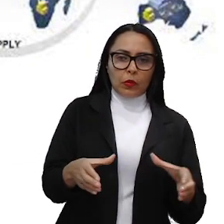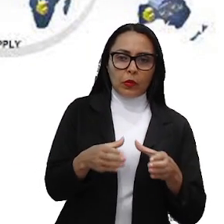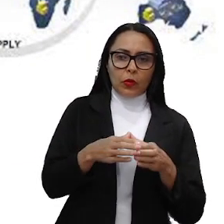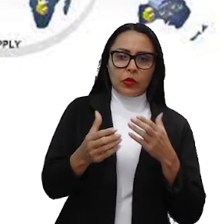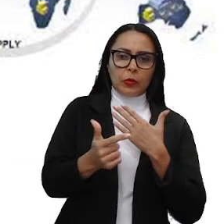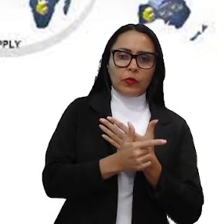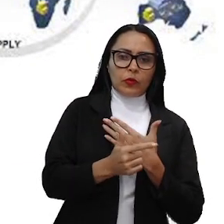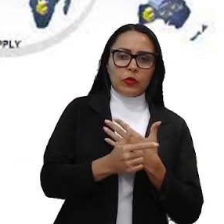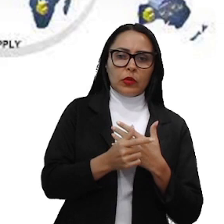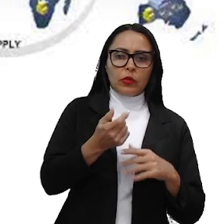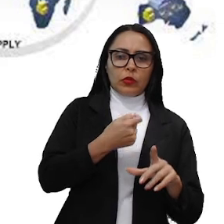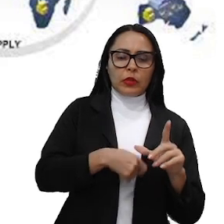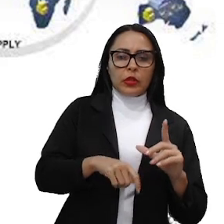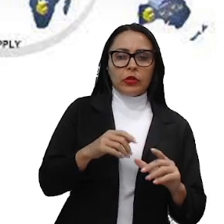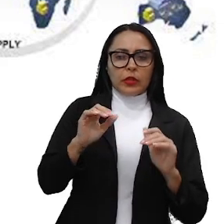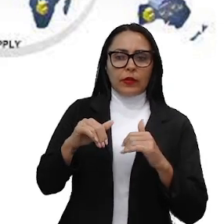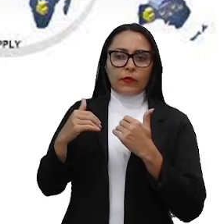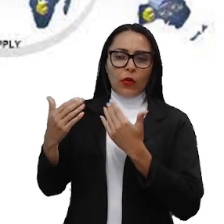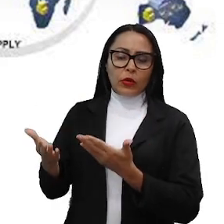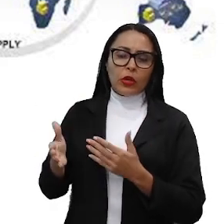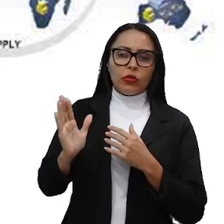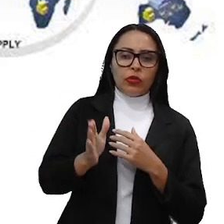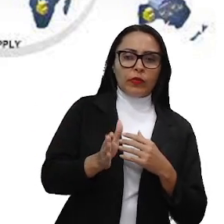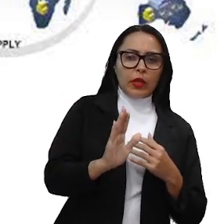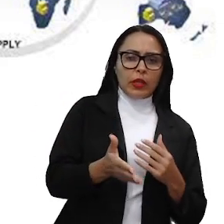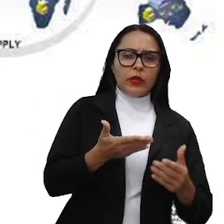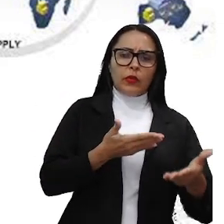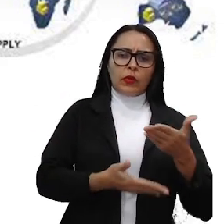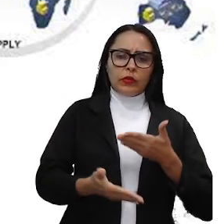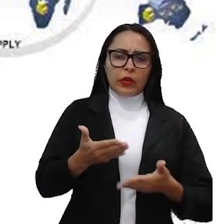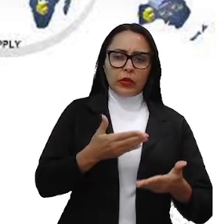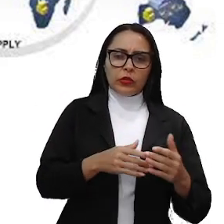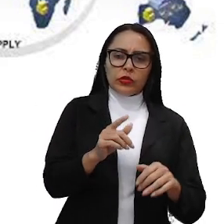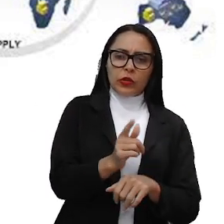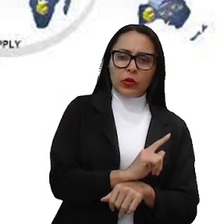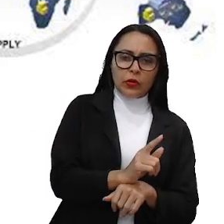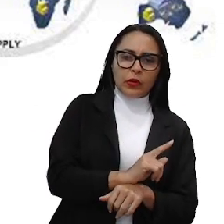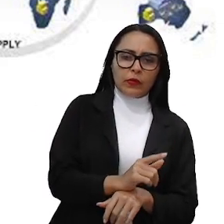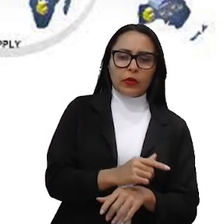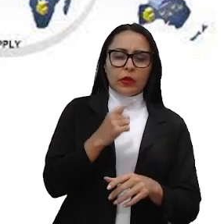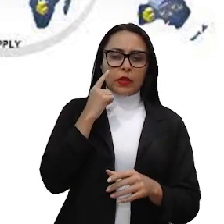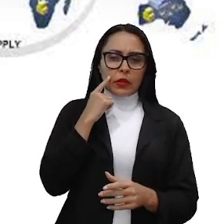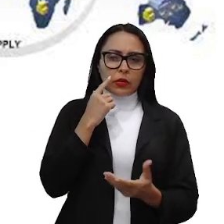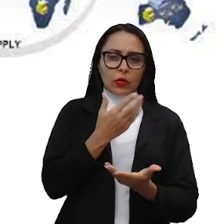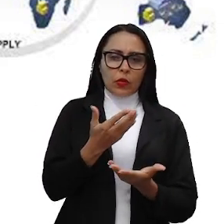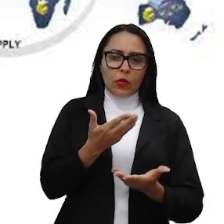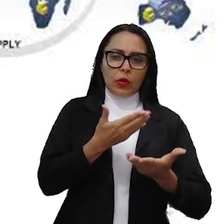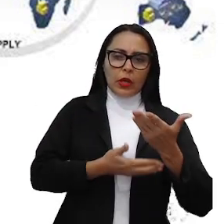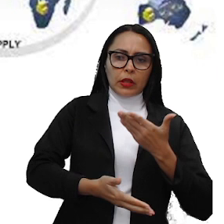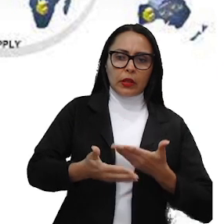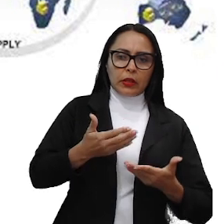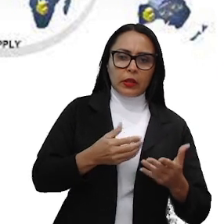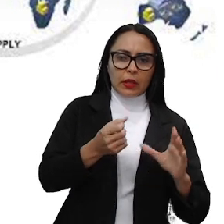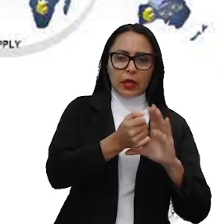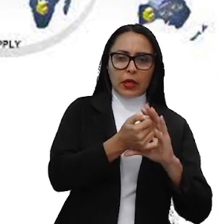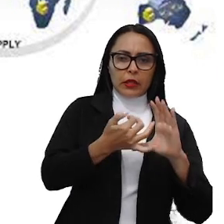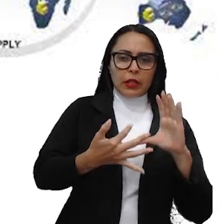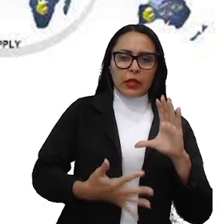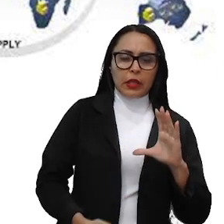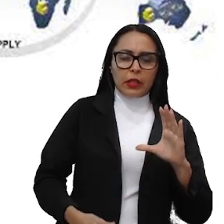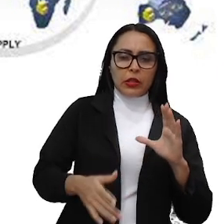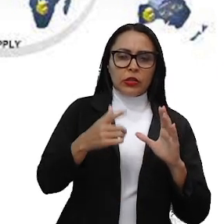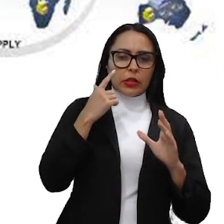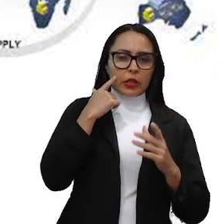logística doméstica e internacional, como eu já falei, envolvendo gestão do relacionamento com esses fornecedores. Uma das características